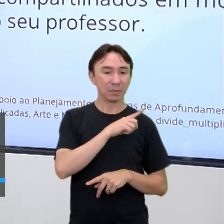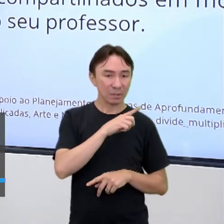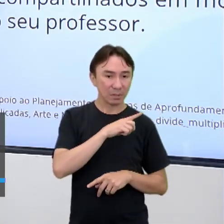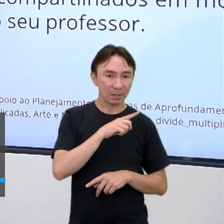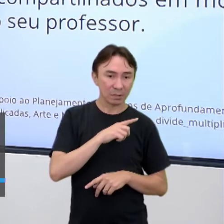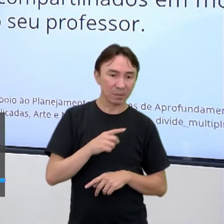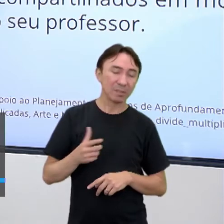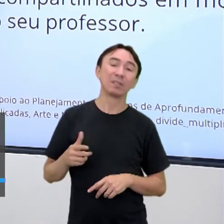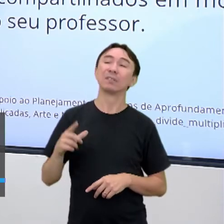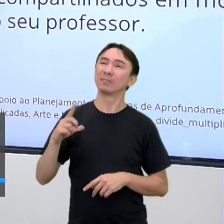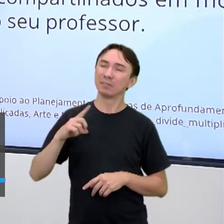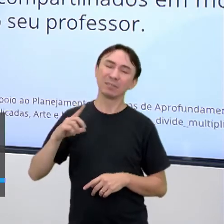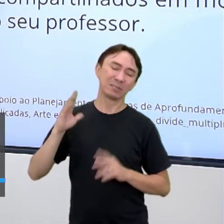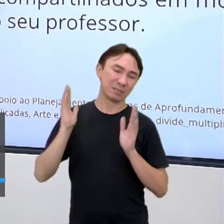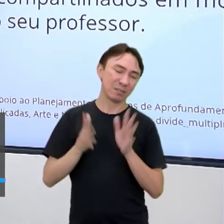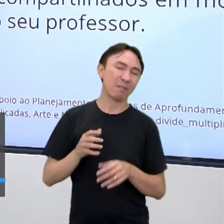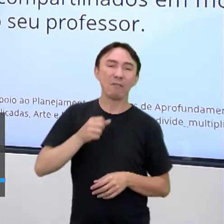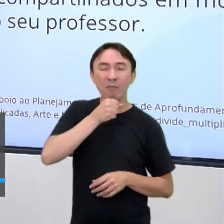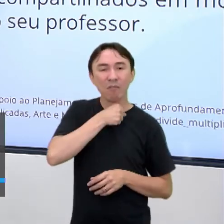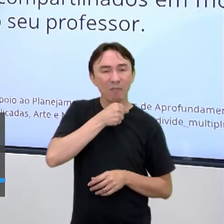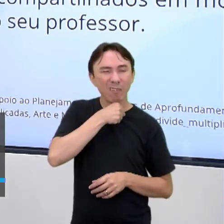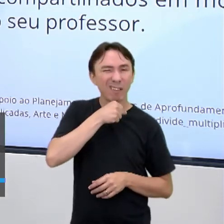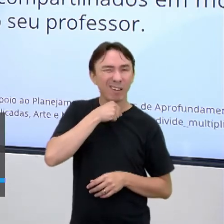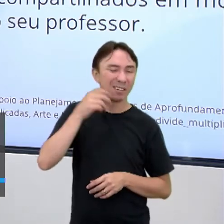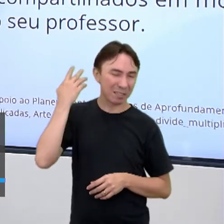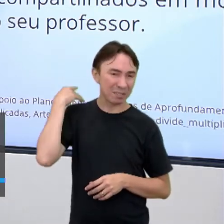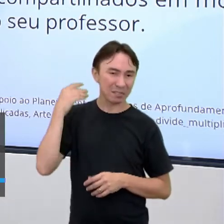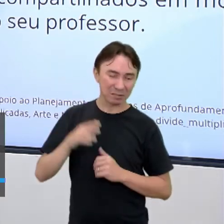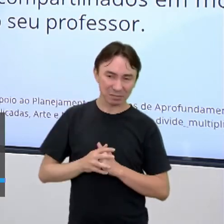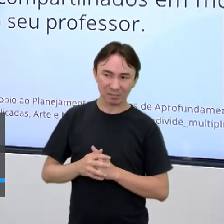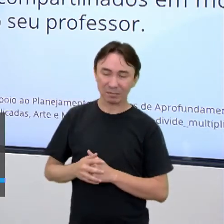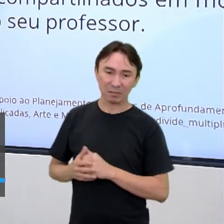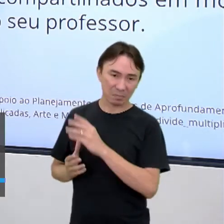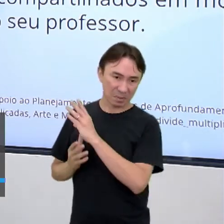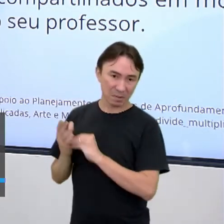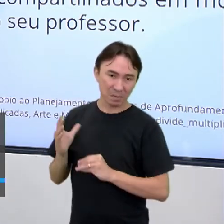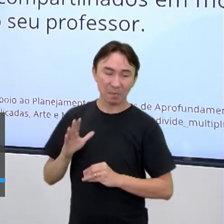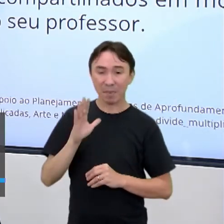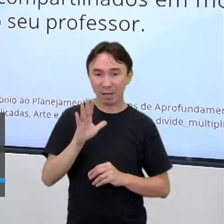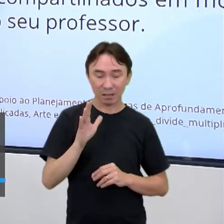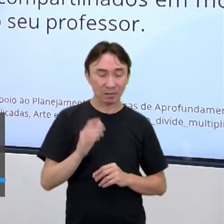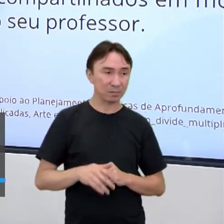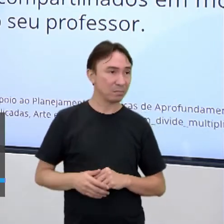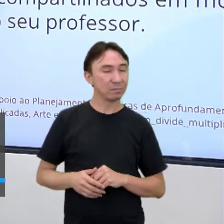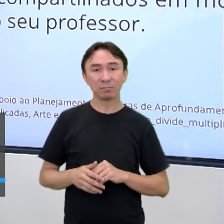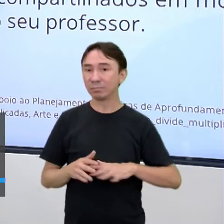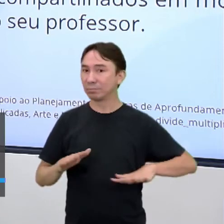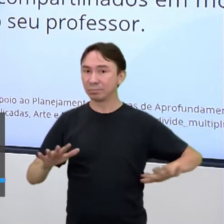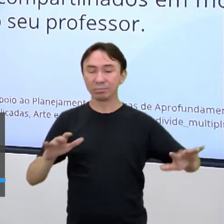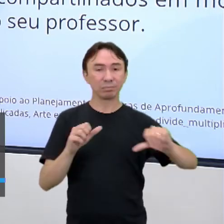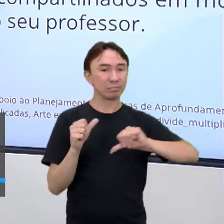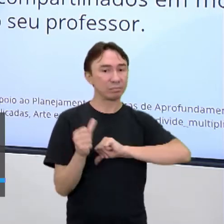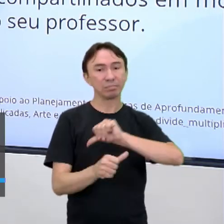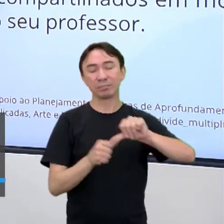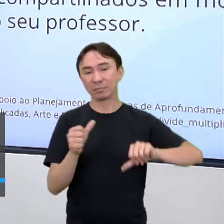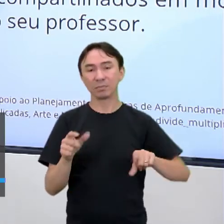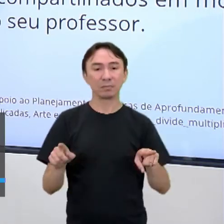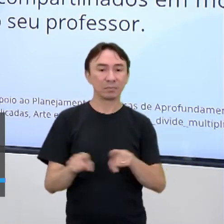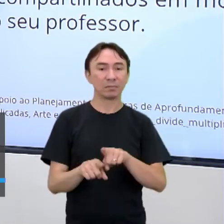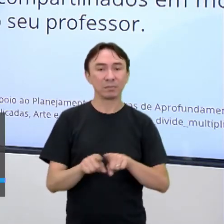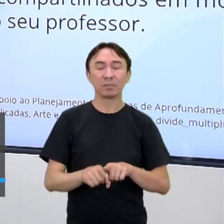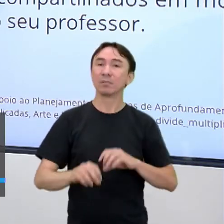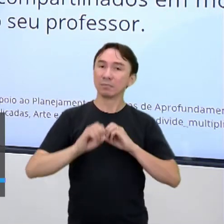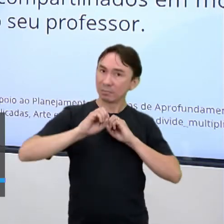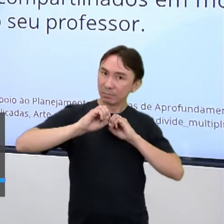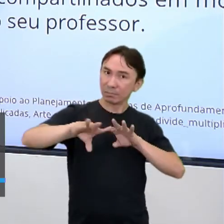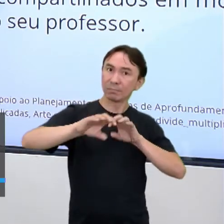muito, muito tradicionais em relação ao que se ensina, mas tudo muda, né? Estamos aí no século XXI e a educação ela tem que se